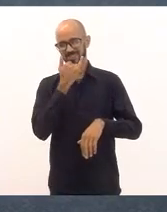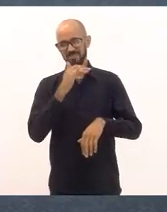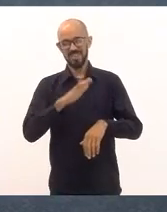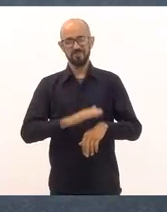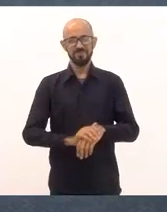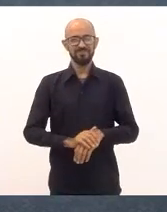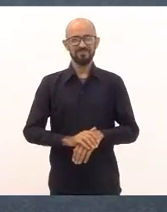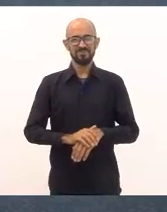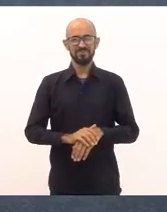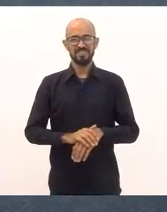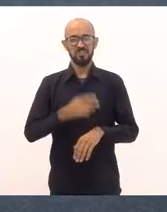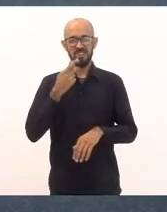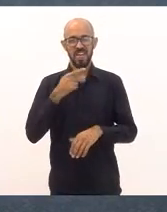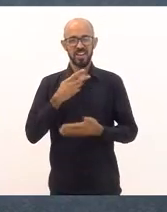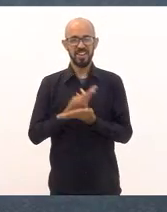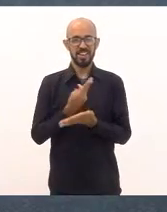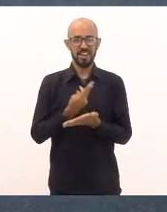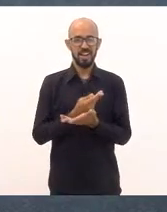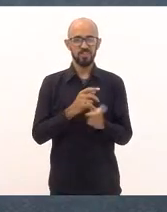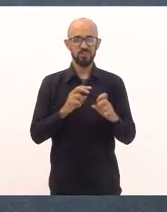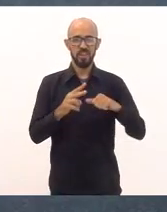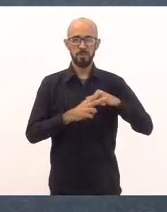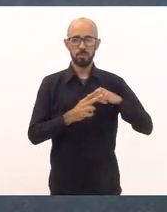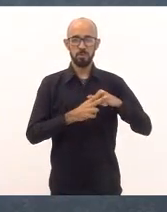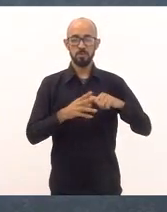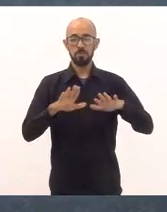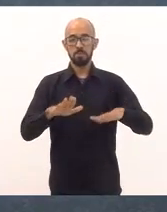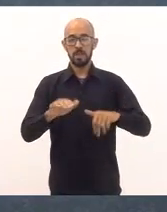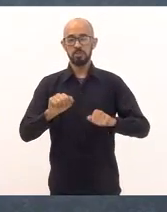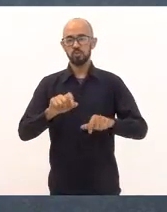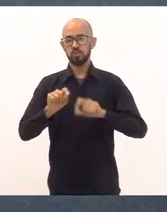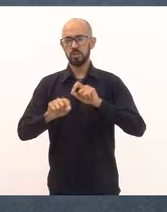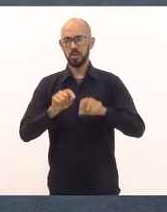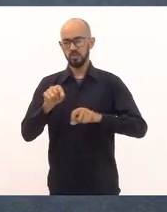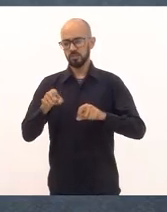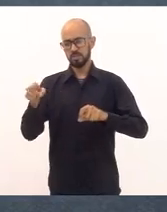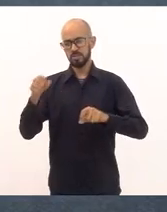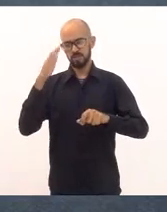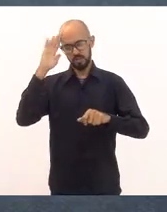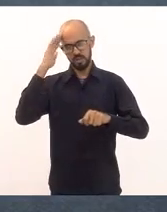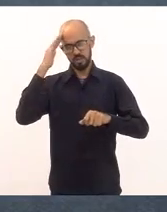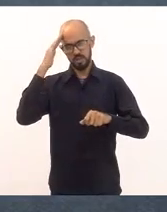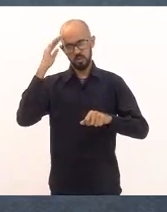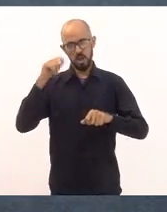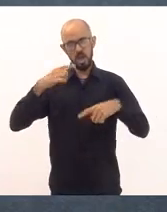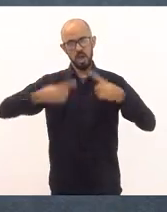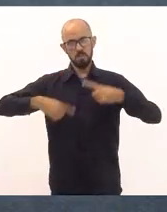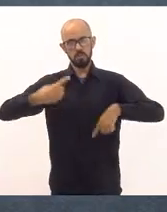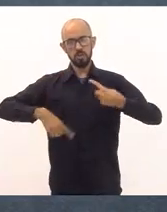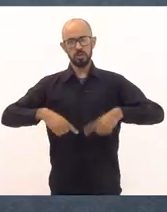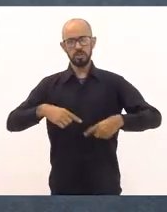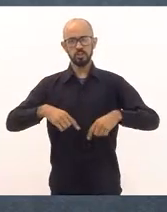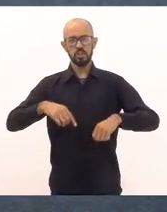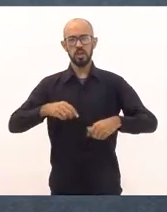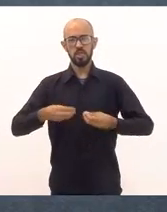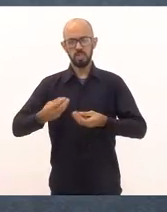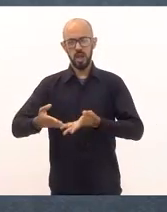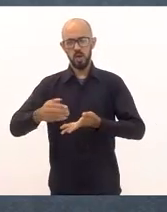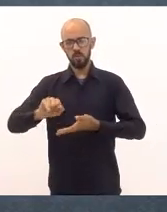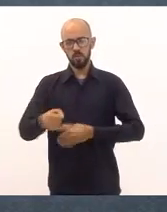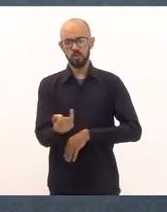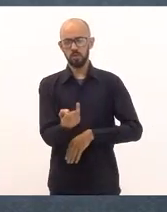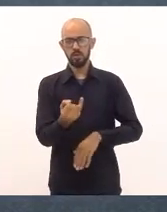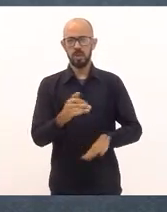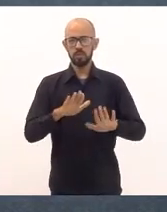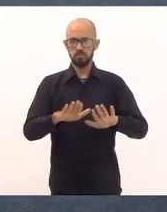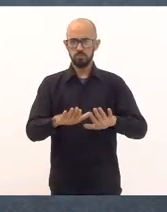Mas vale mais a coerência do que a oportunidade. A política Dá muita oportunidade, deputado Luiz,